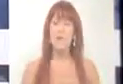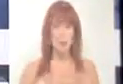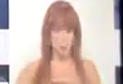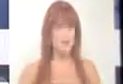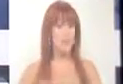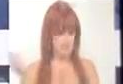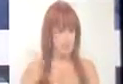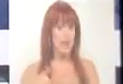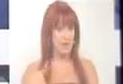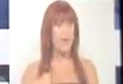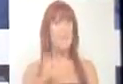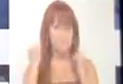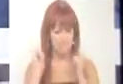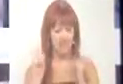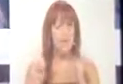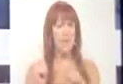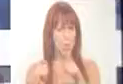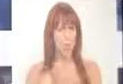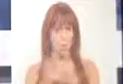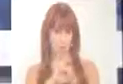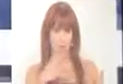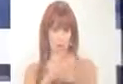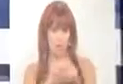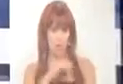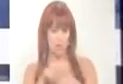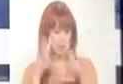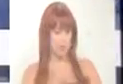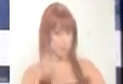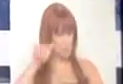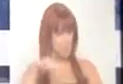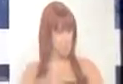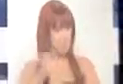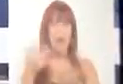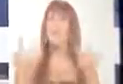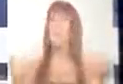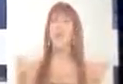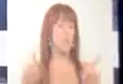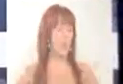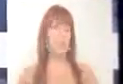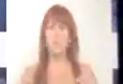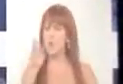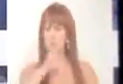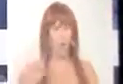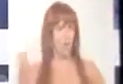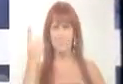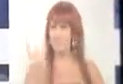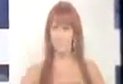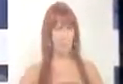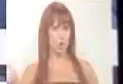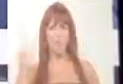mas nós vamos preparar convenientemente para, com os senhores deputados, encontrar a melhor solução. Agora, não será nunca excluível